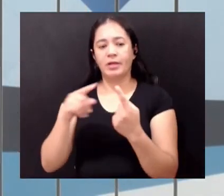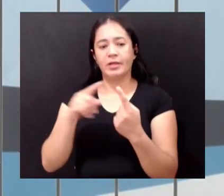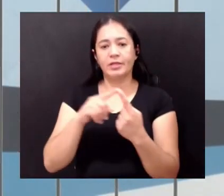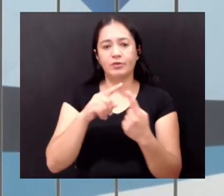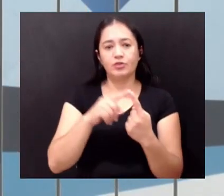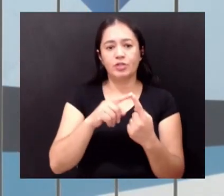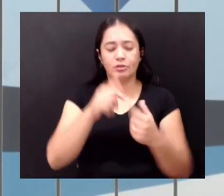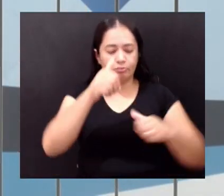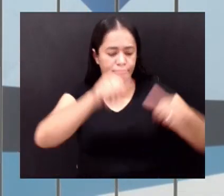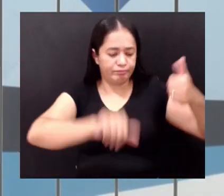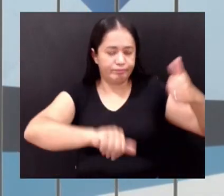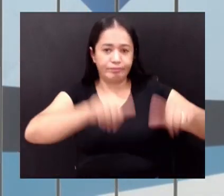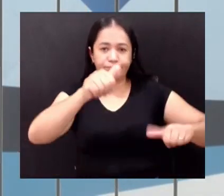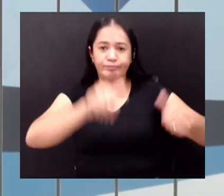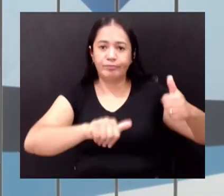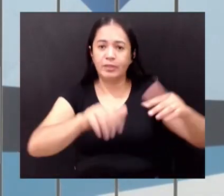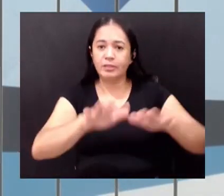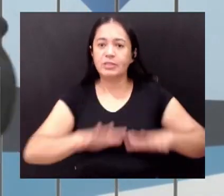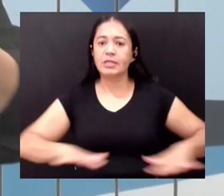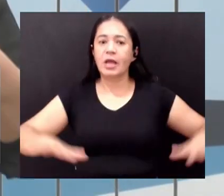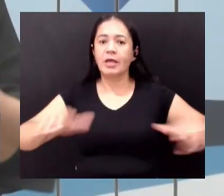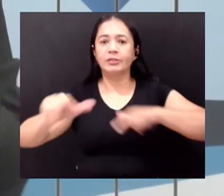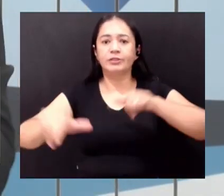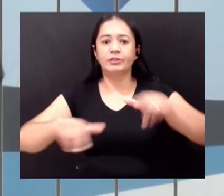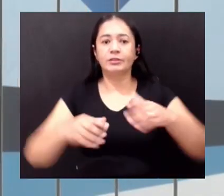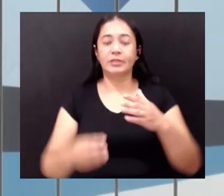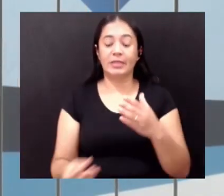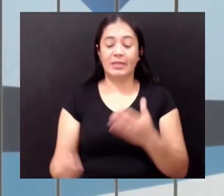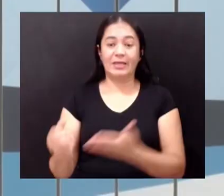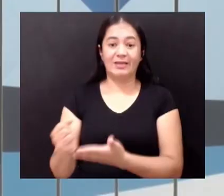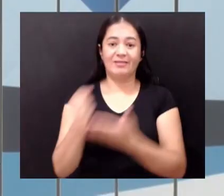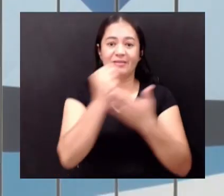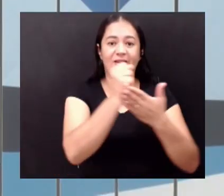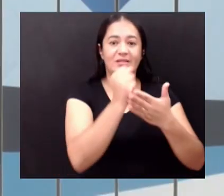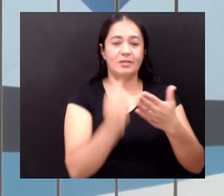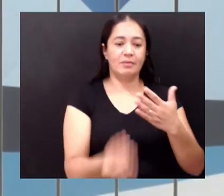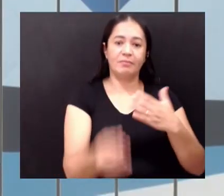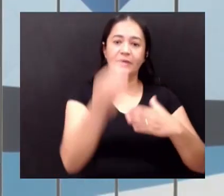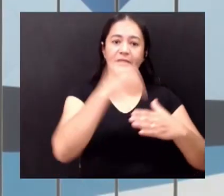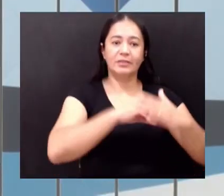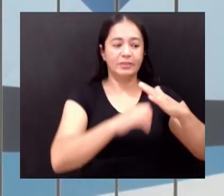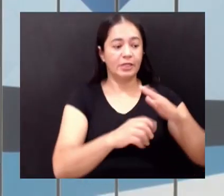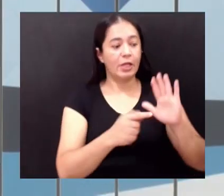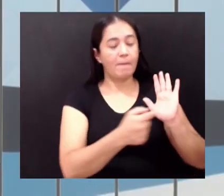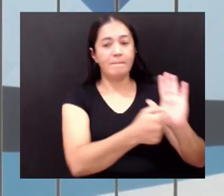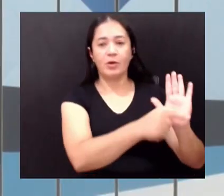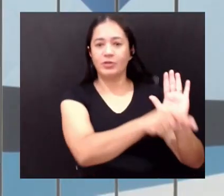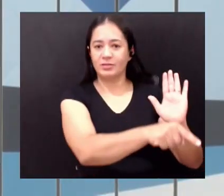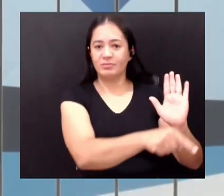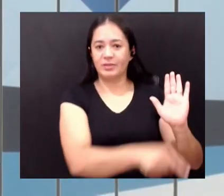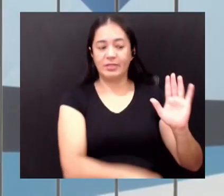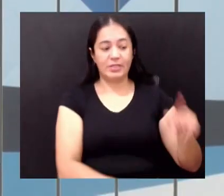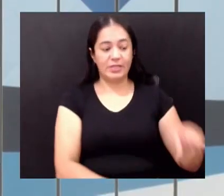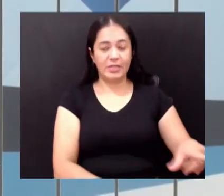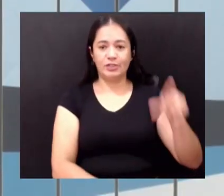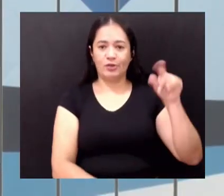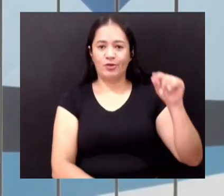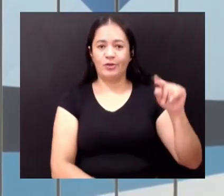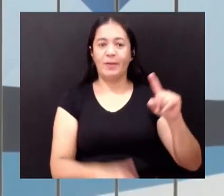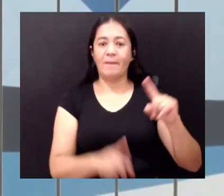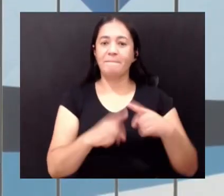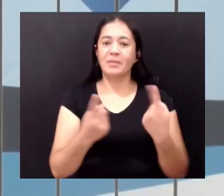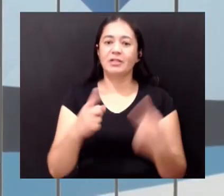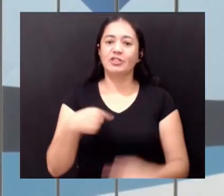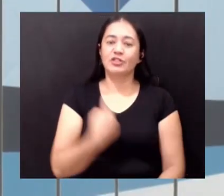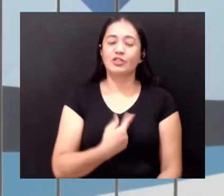trazer isso para dentro das empresas, né, e mostrar esse cenário para o empresário poder decidir. Mas a gente também entende que existem aqueles que precisam de alguém que